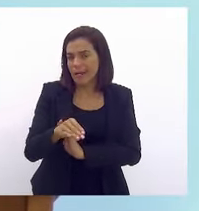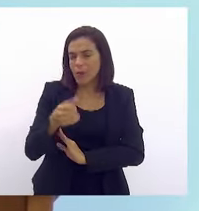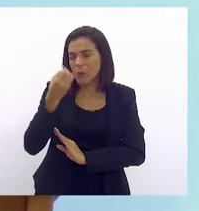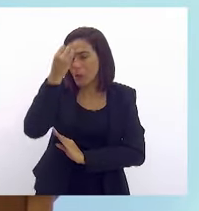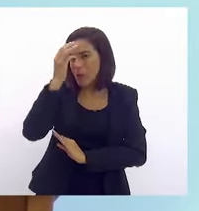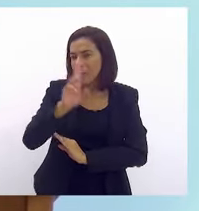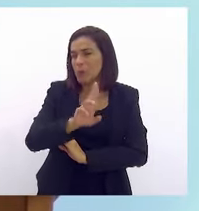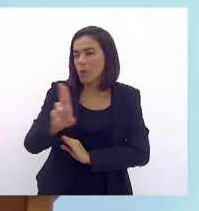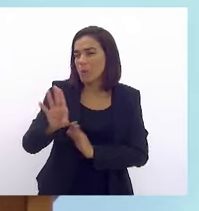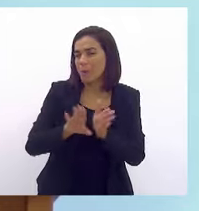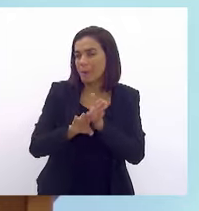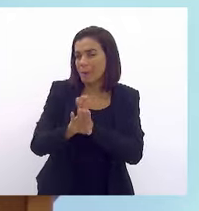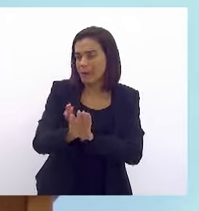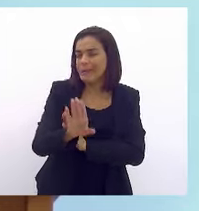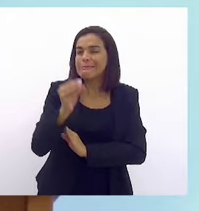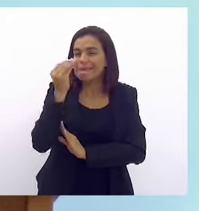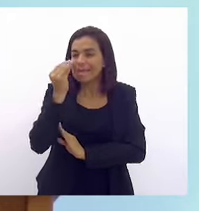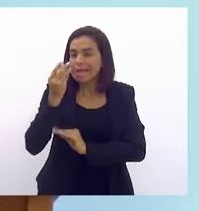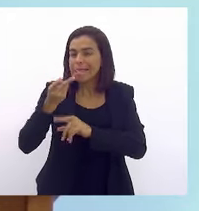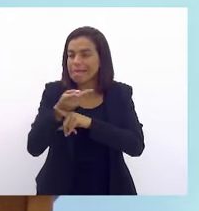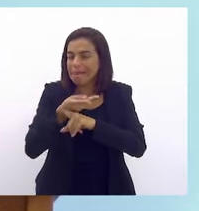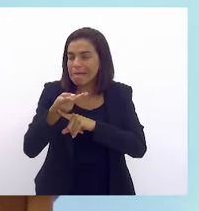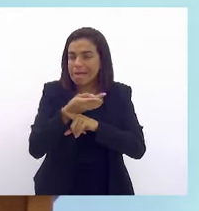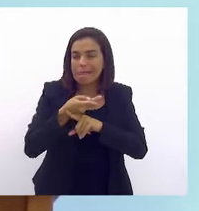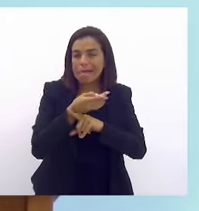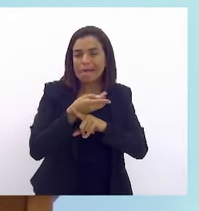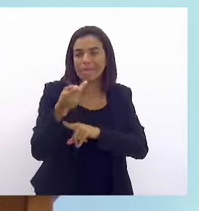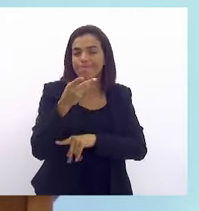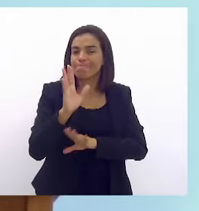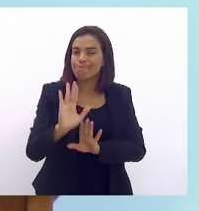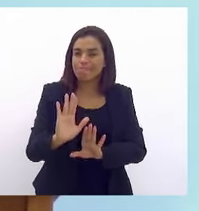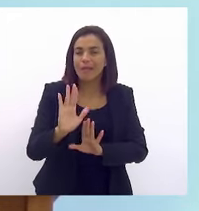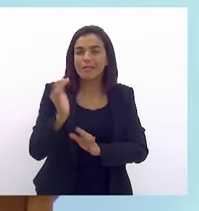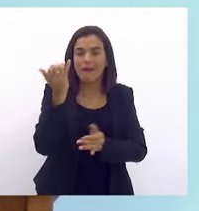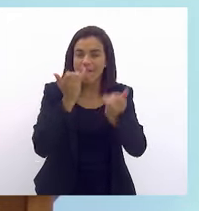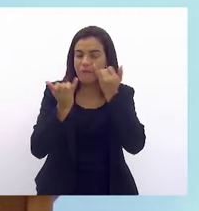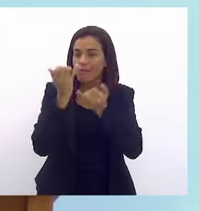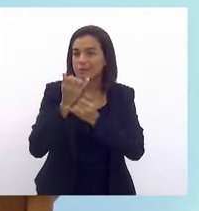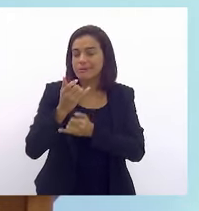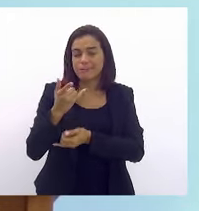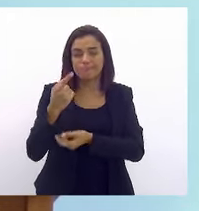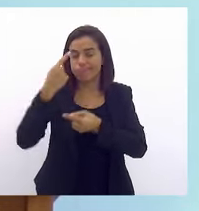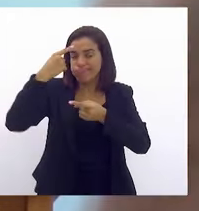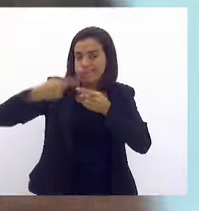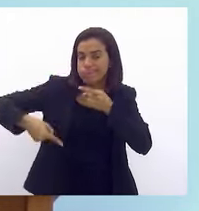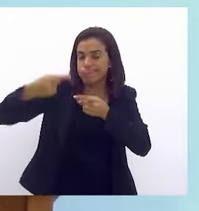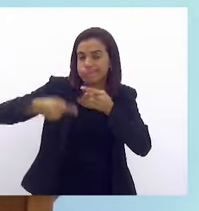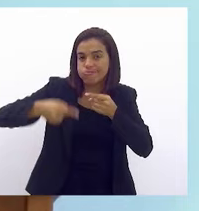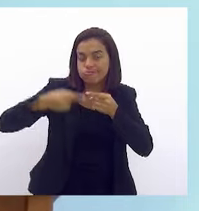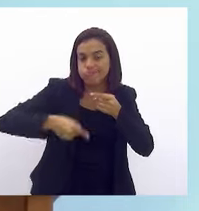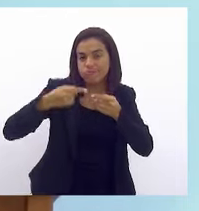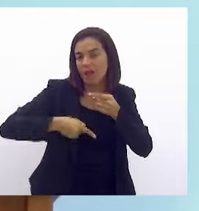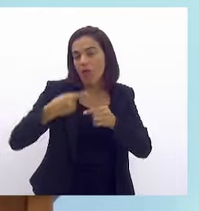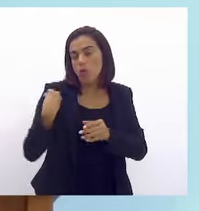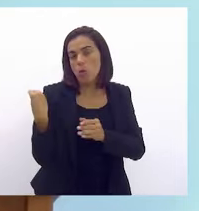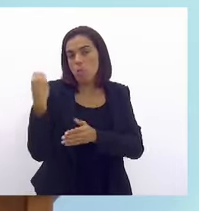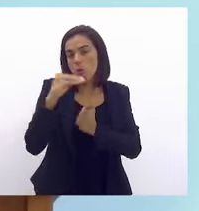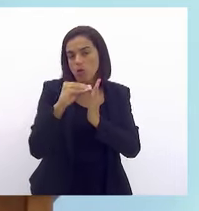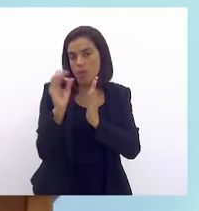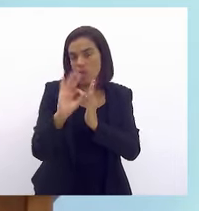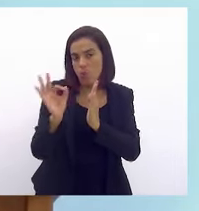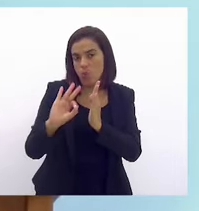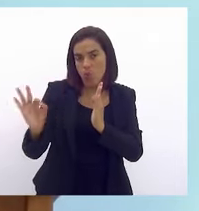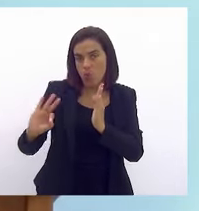dessas bactérias. Tentei, mas as informações vieram truncadas, por isso não coloquei em lugar nenhum e nem